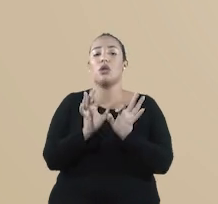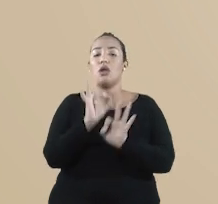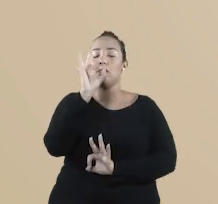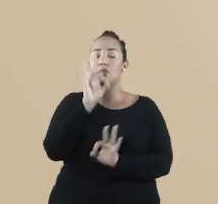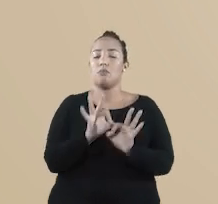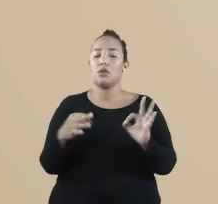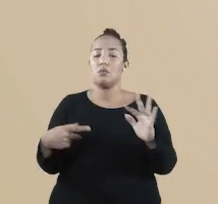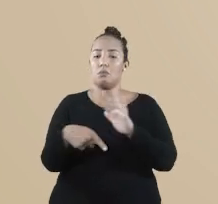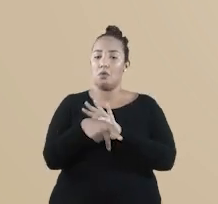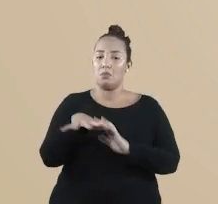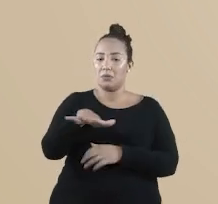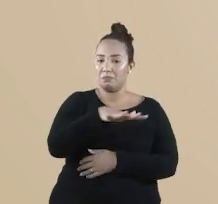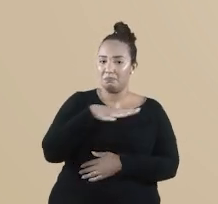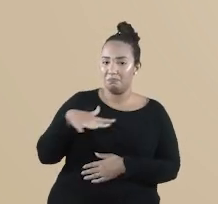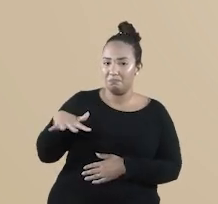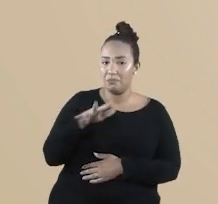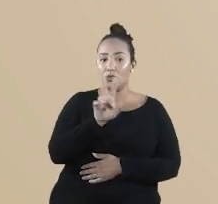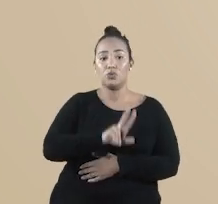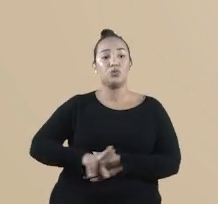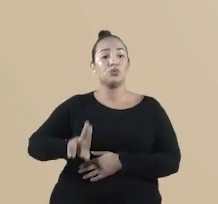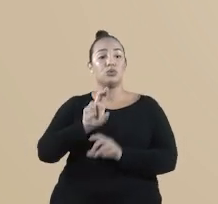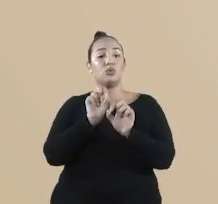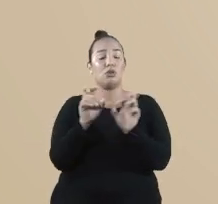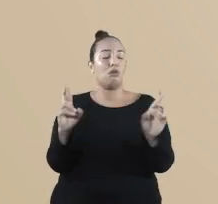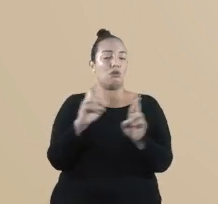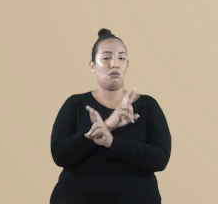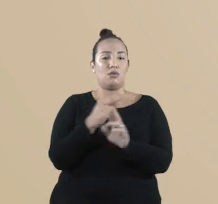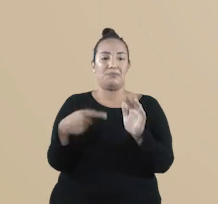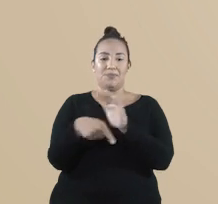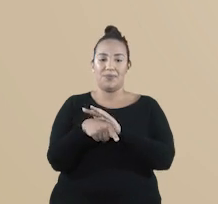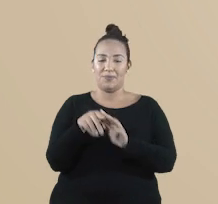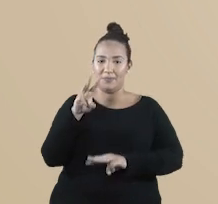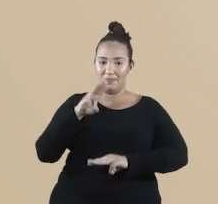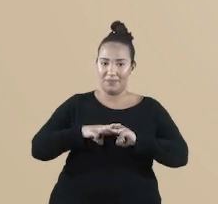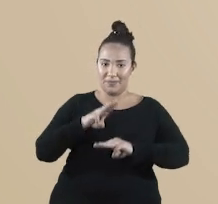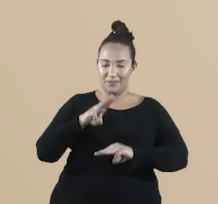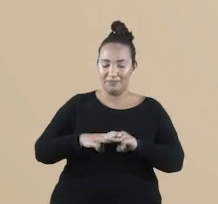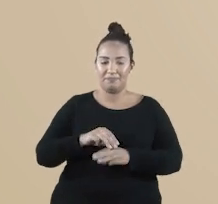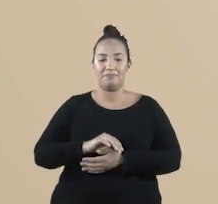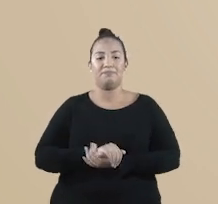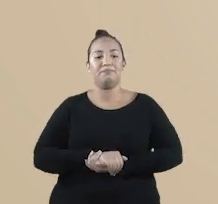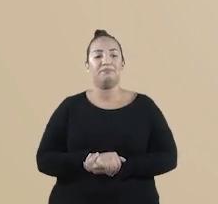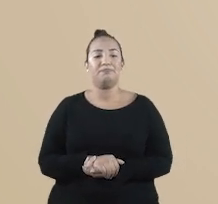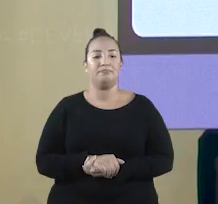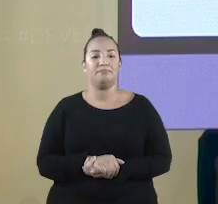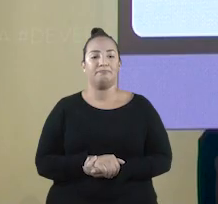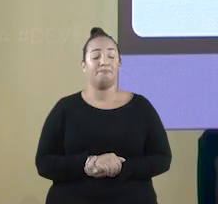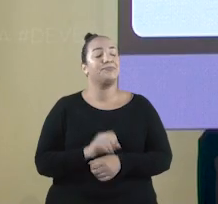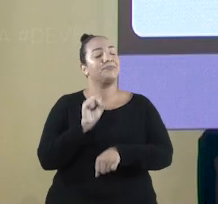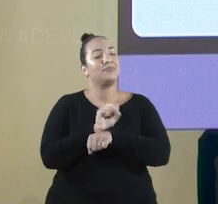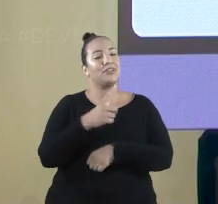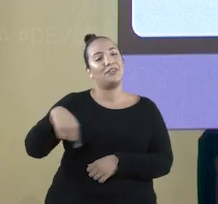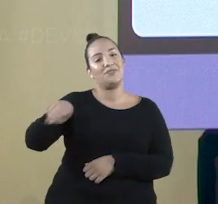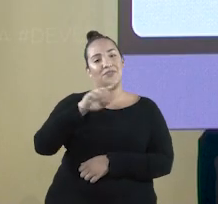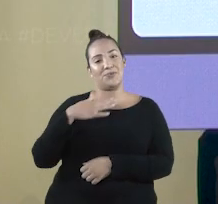as medidas dos terrenos, utilizando as relações métricas da matemática. Espero